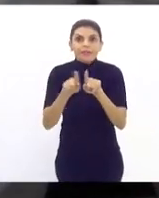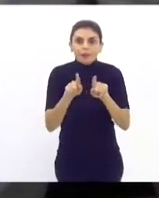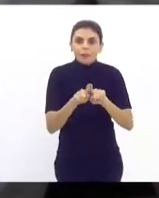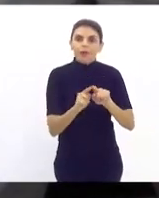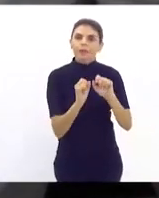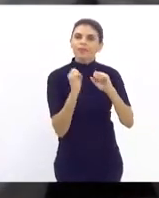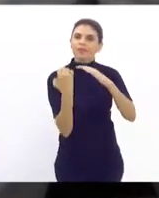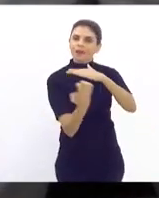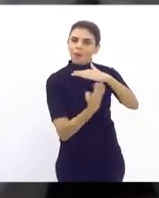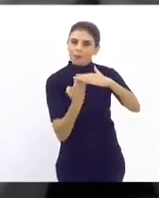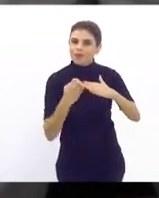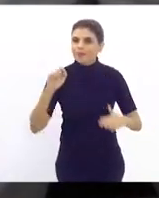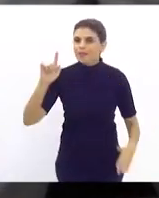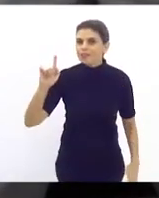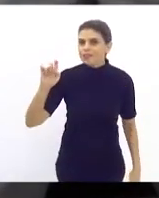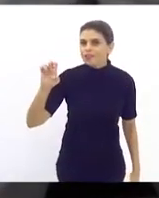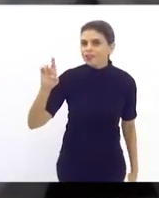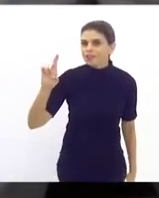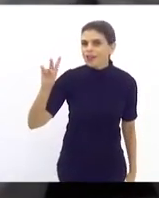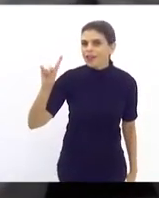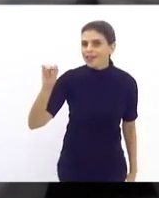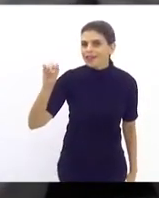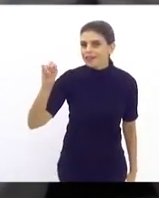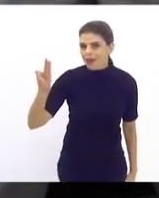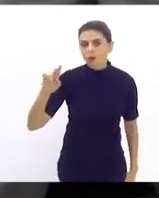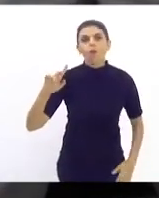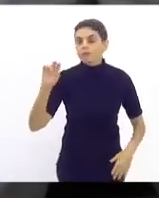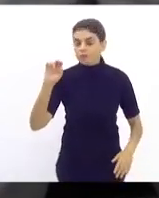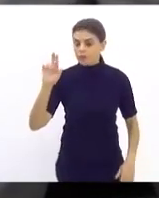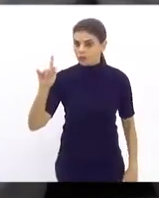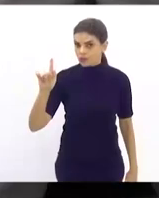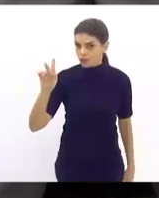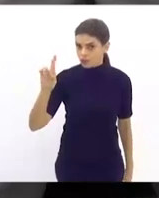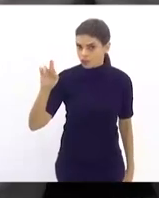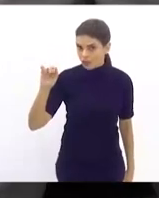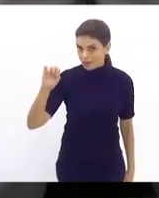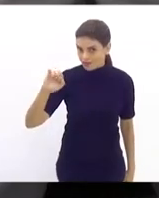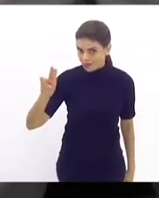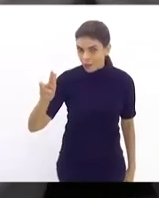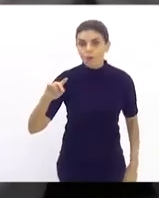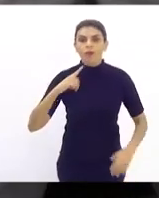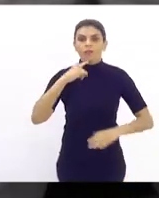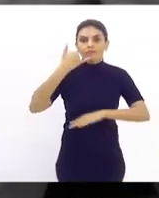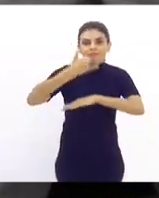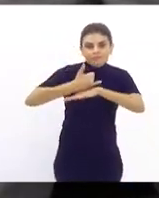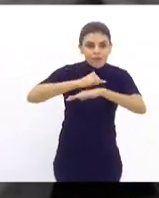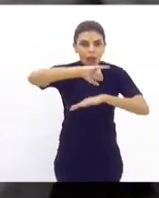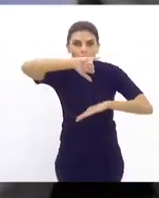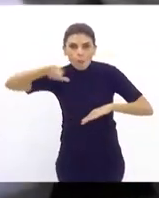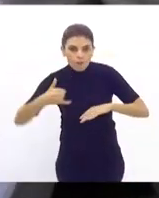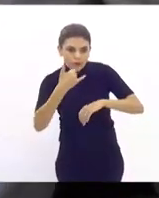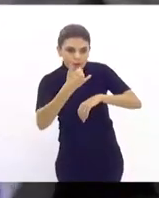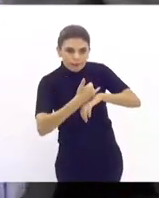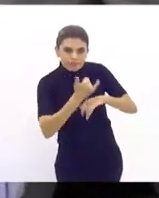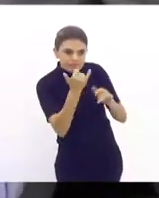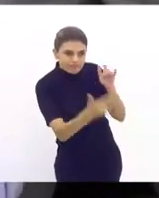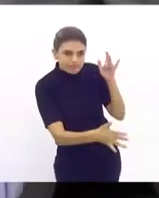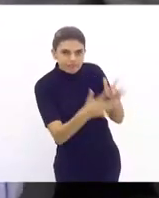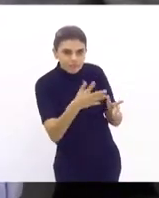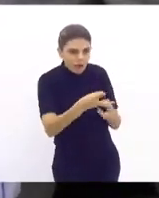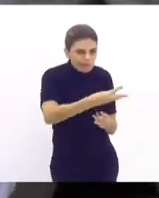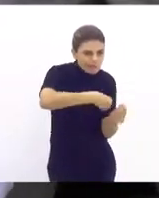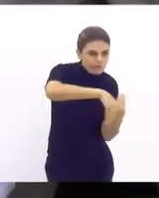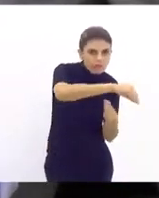aproveitar, para custear parte da operação, aproveitando as sucatas metálicas. Então, uma operação